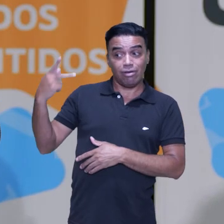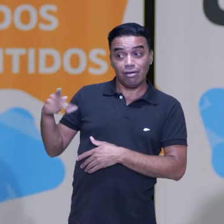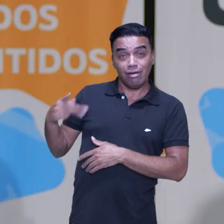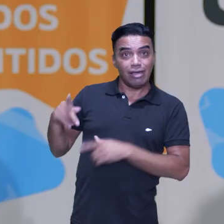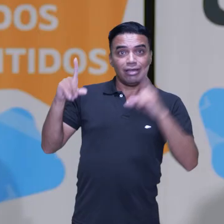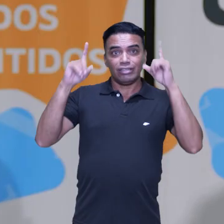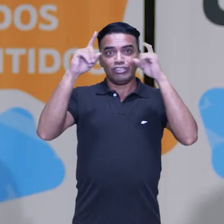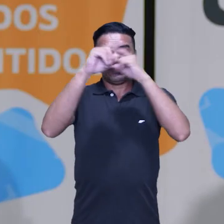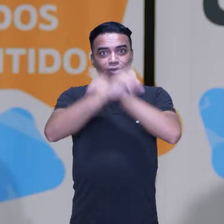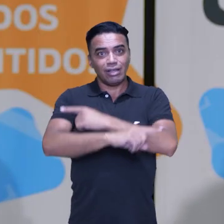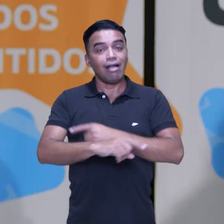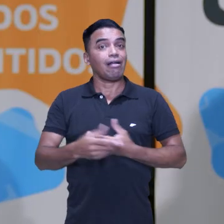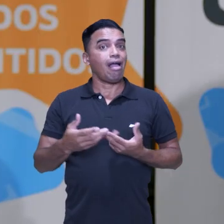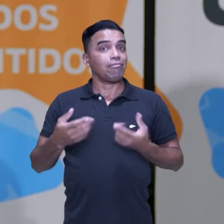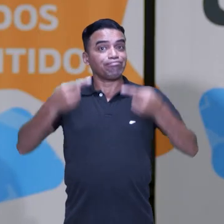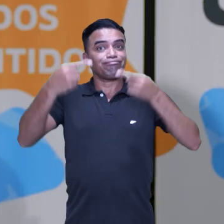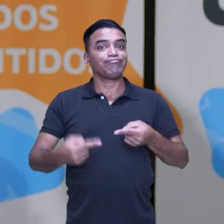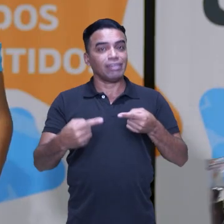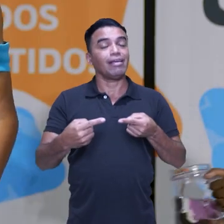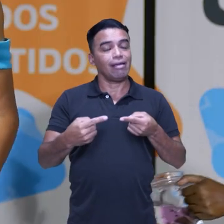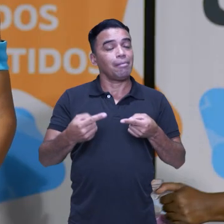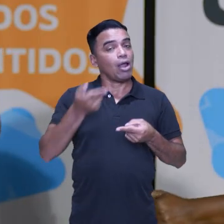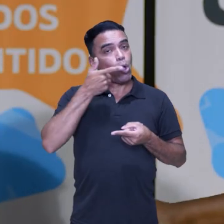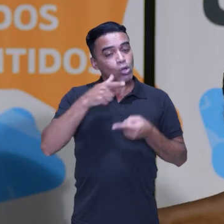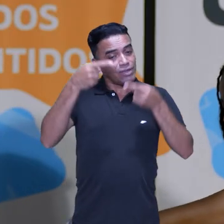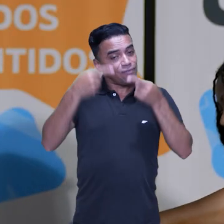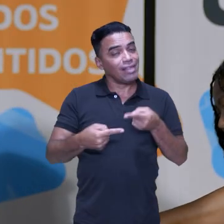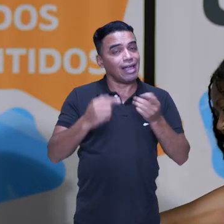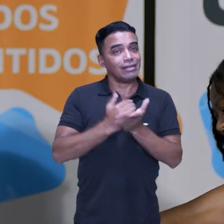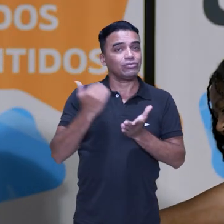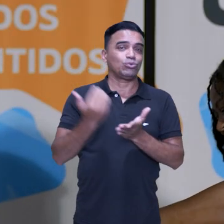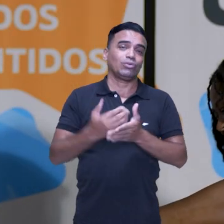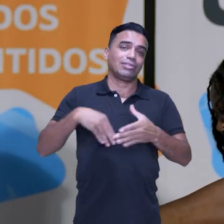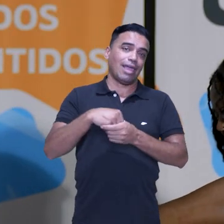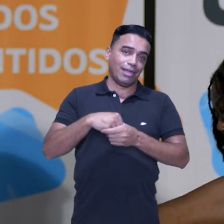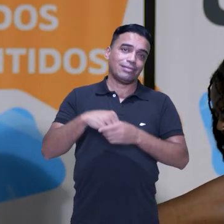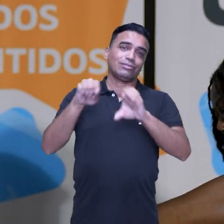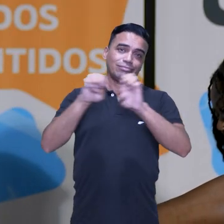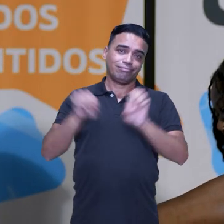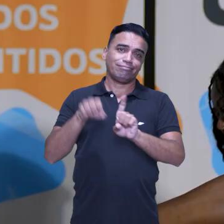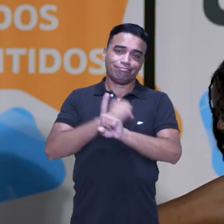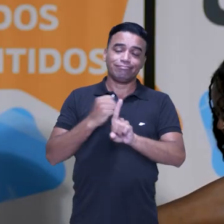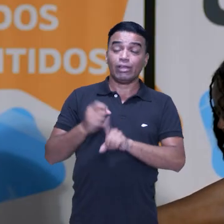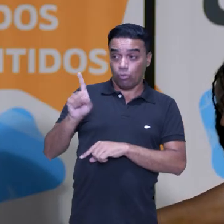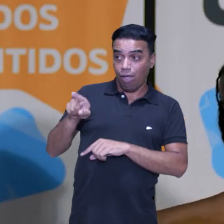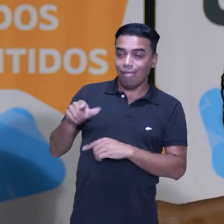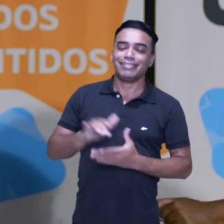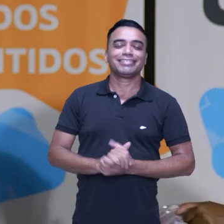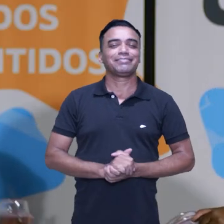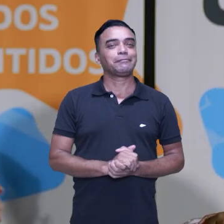as dificuldades que ela passa, para ela poder enfrentar tudo que ela enfrenta na nossa sociedade, né, Mona Lisa?